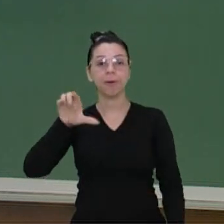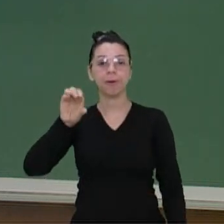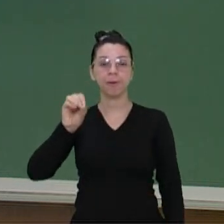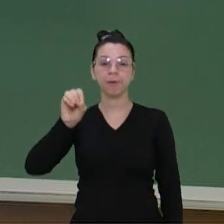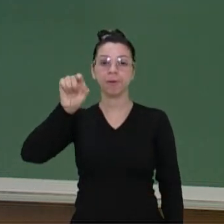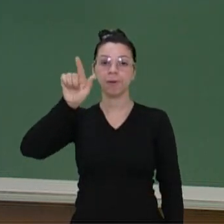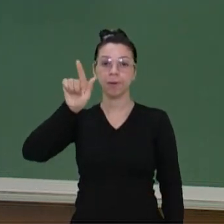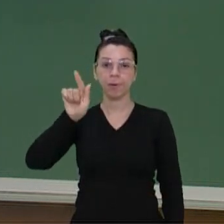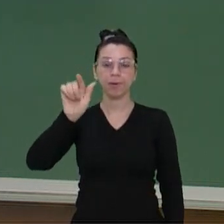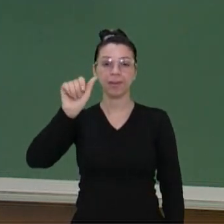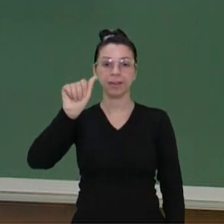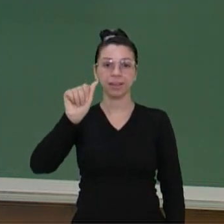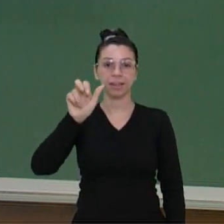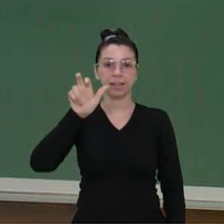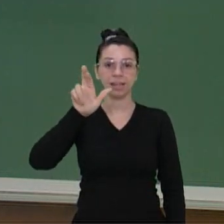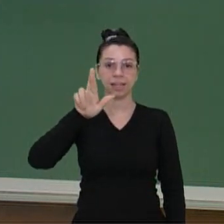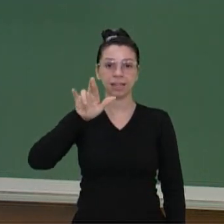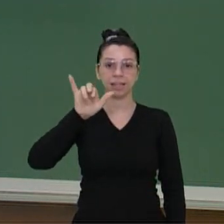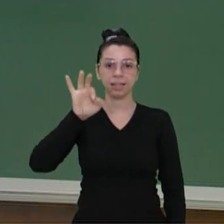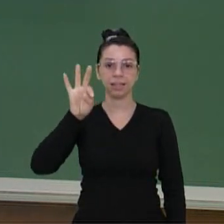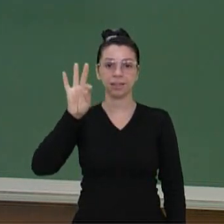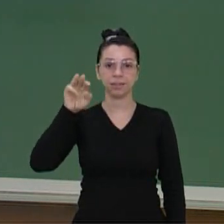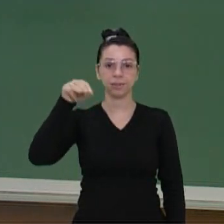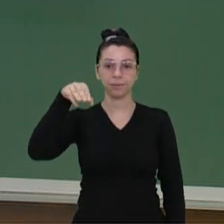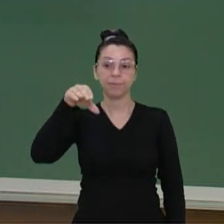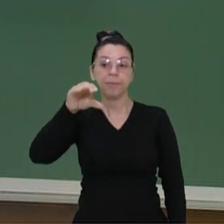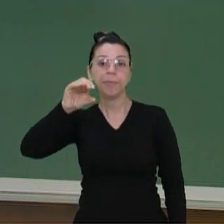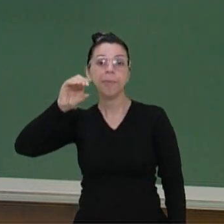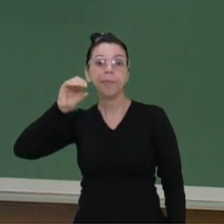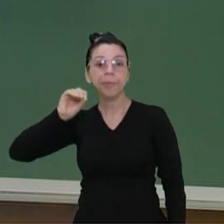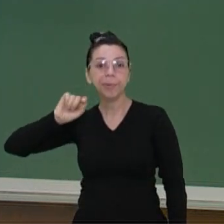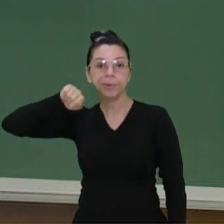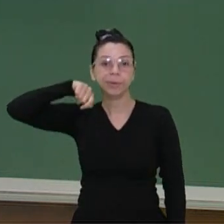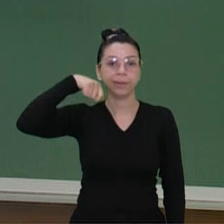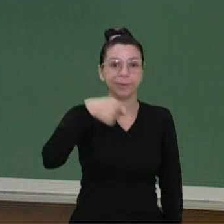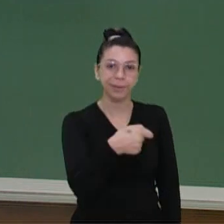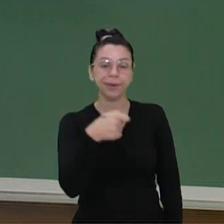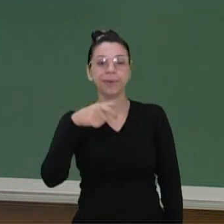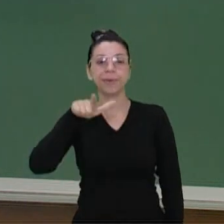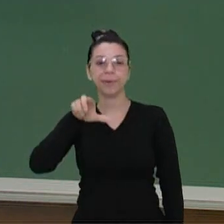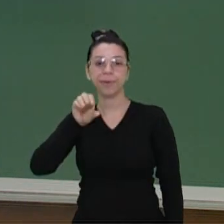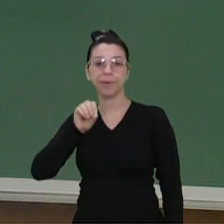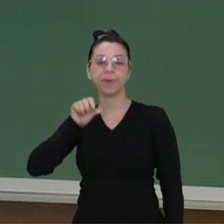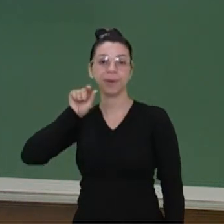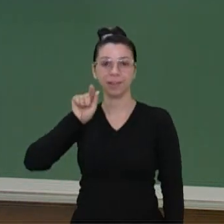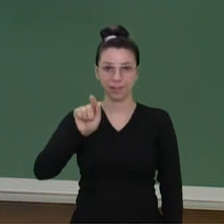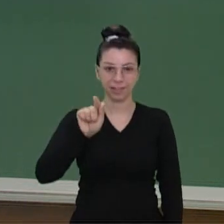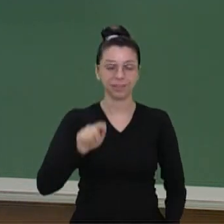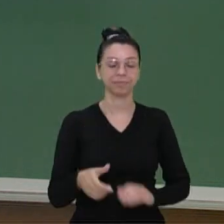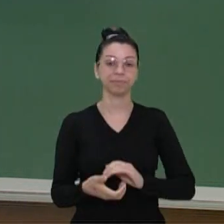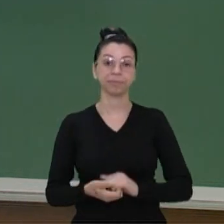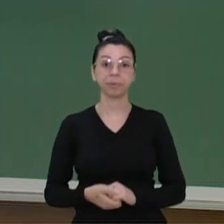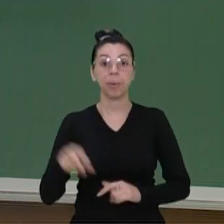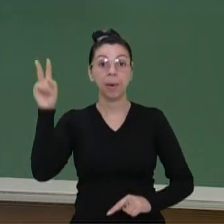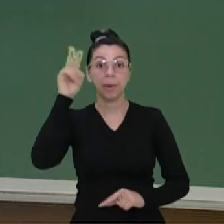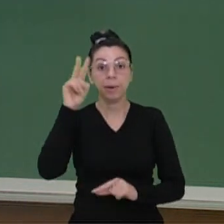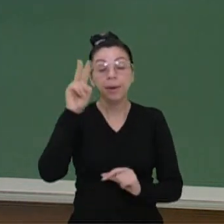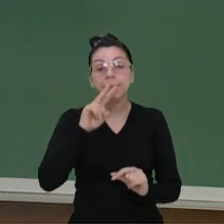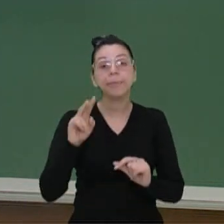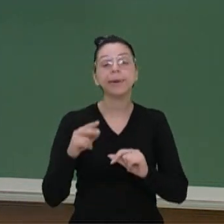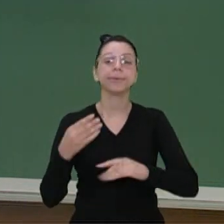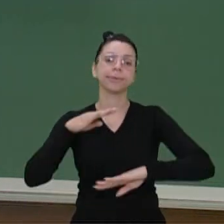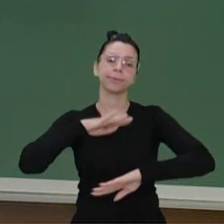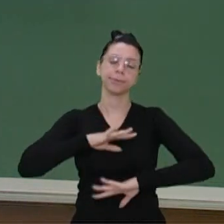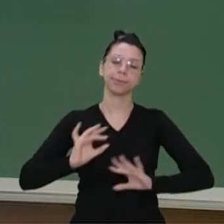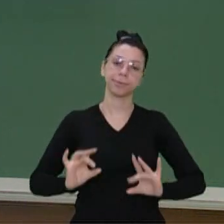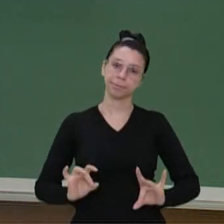Vamos usar o logaritmo como base de cálculo para resolver algumas situações, problemas que a gente tem. Lembrar de alguns casos especiais que a gente